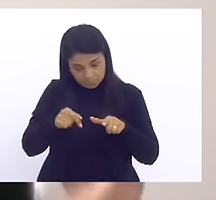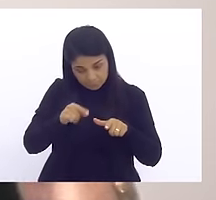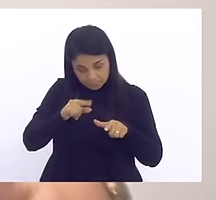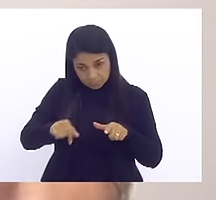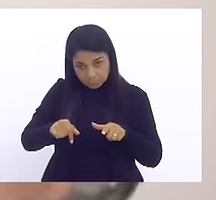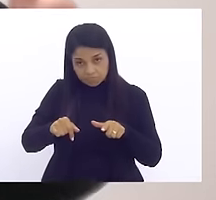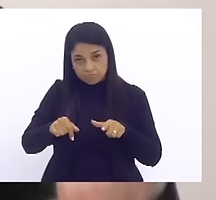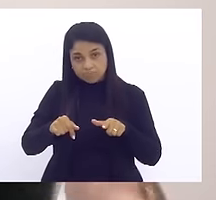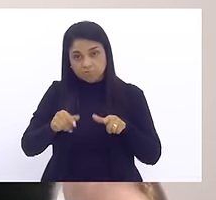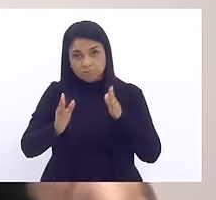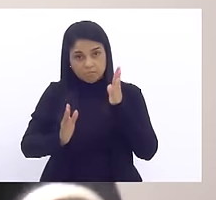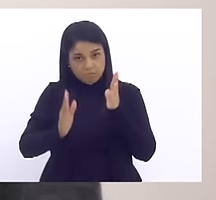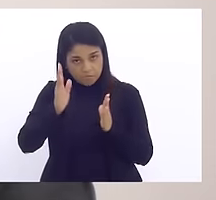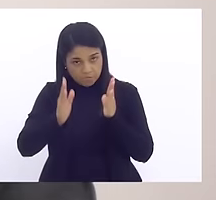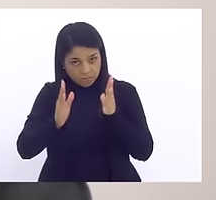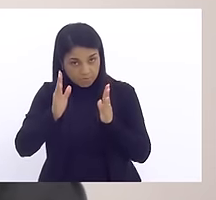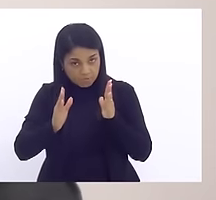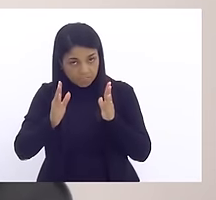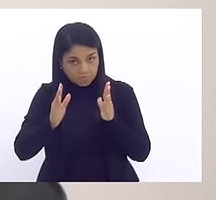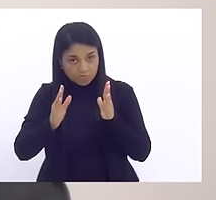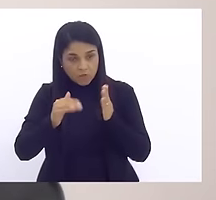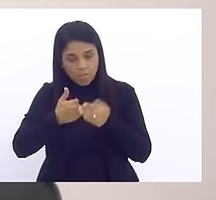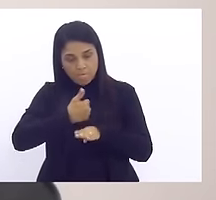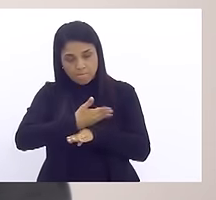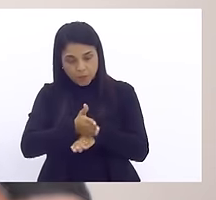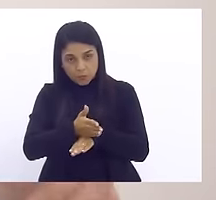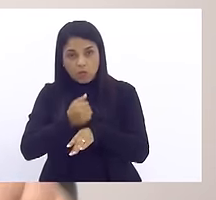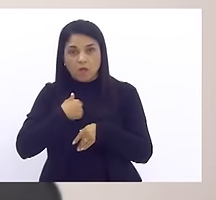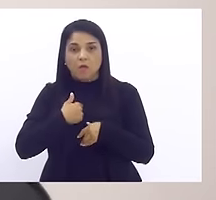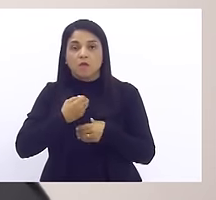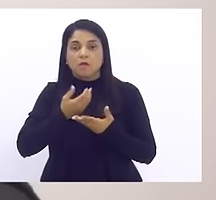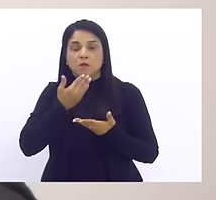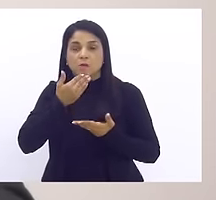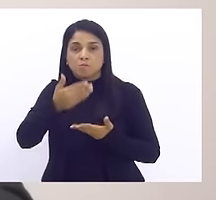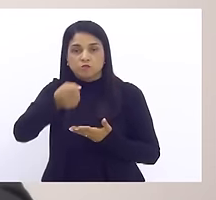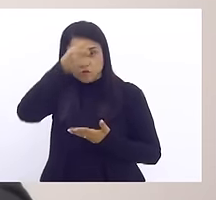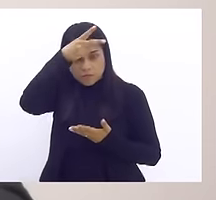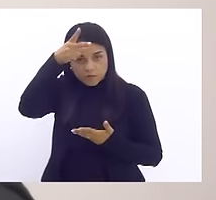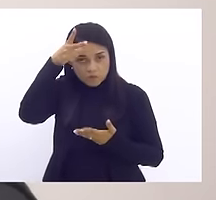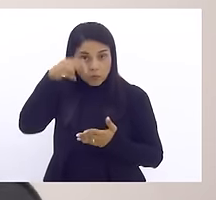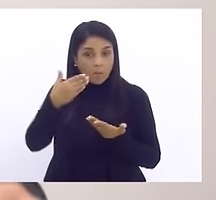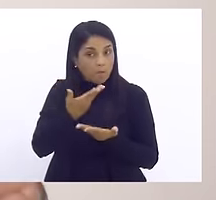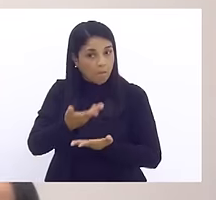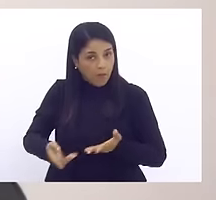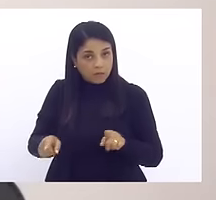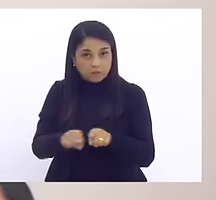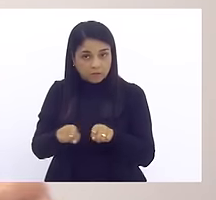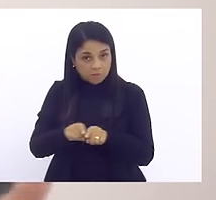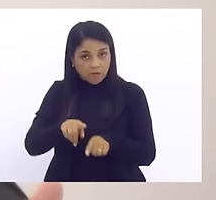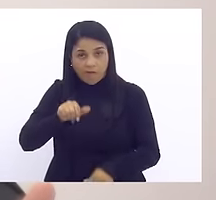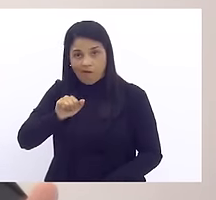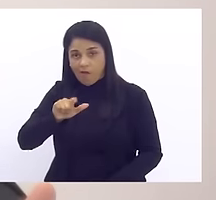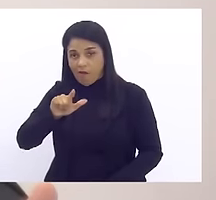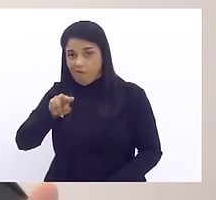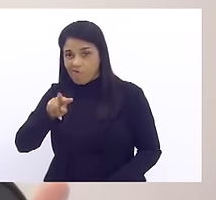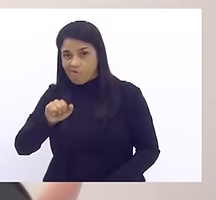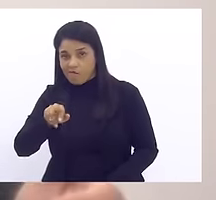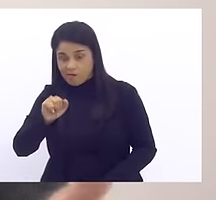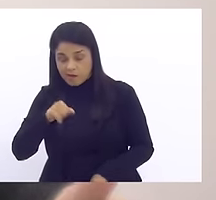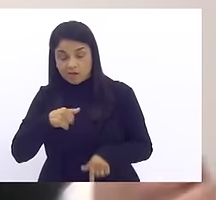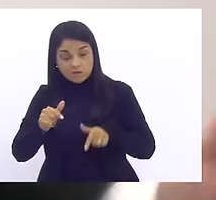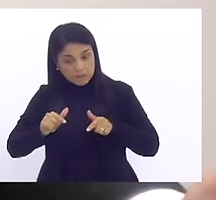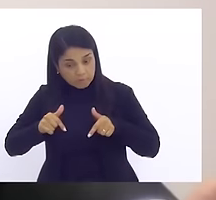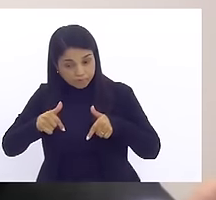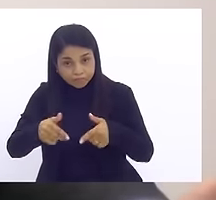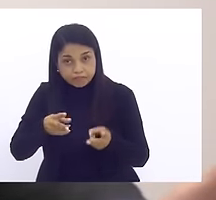claro que depois de provocar a prefeitura ele perde também o alvará então se ele está funcionando ele está